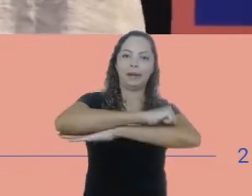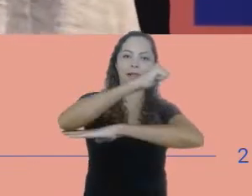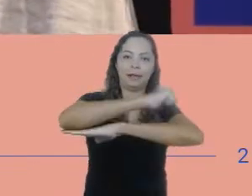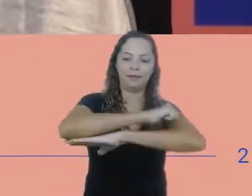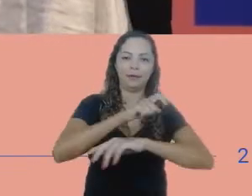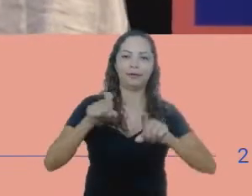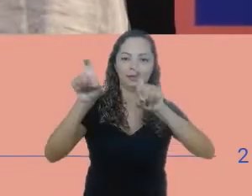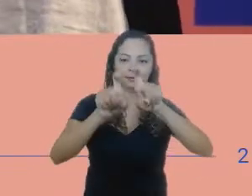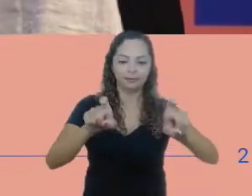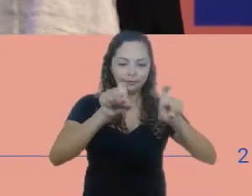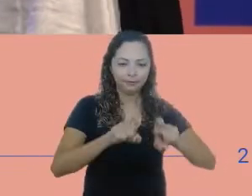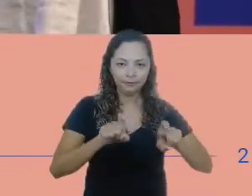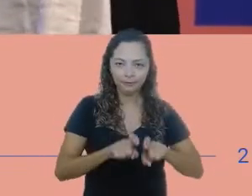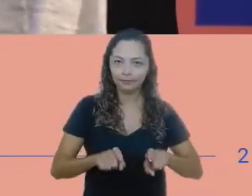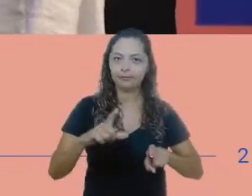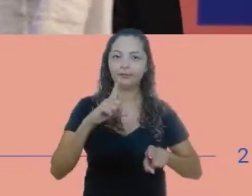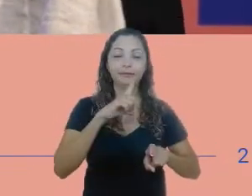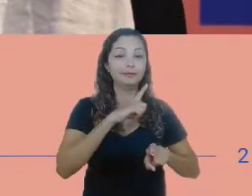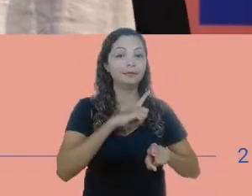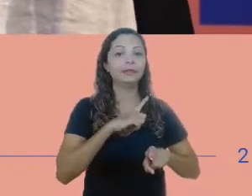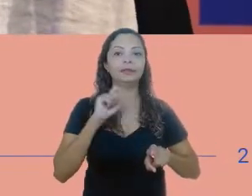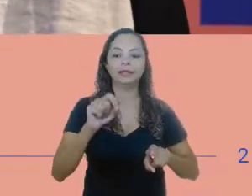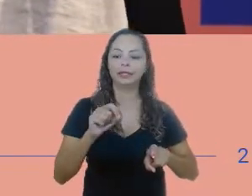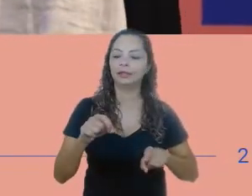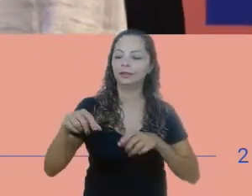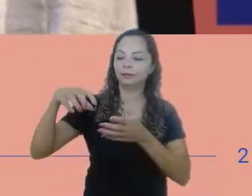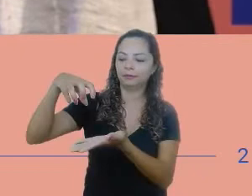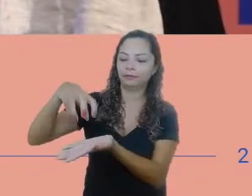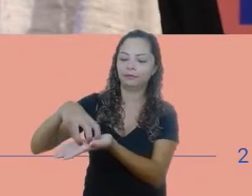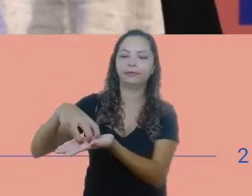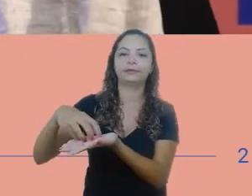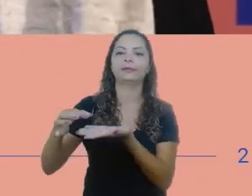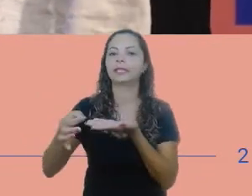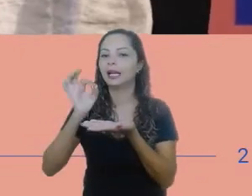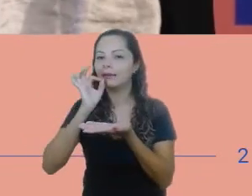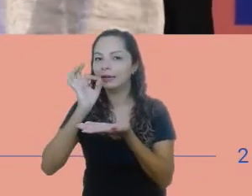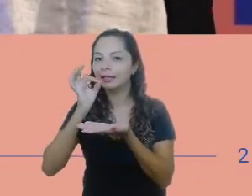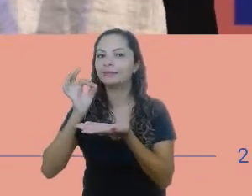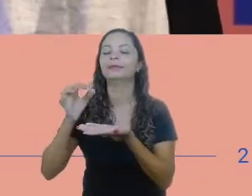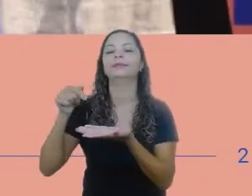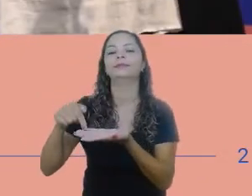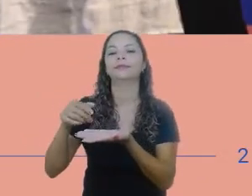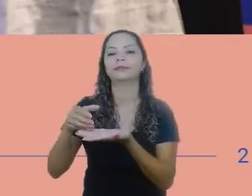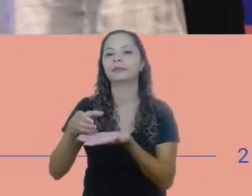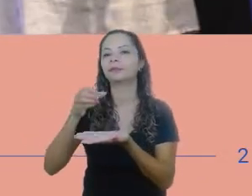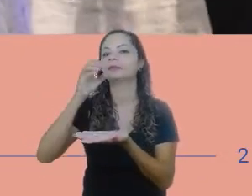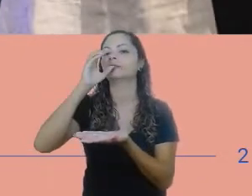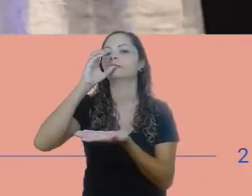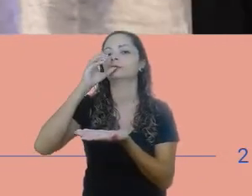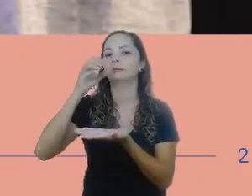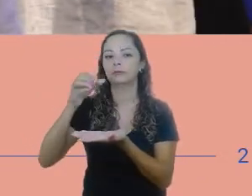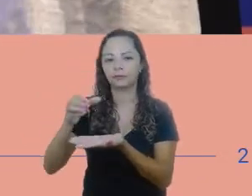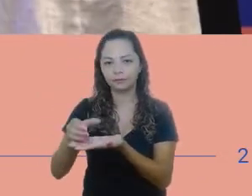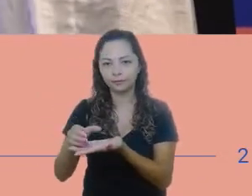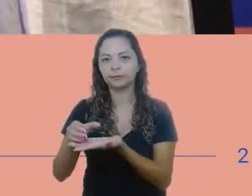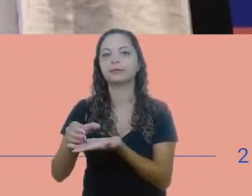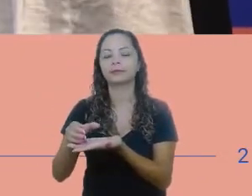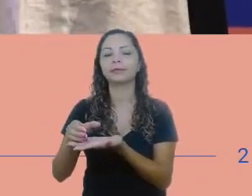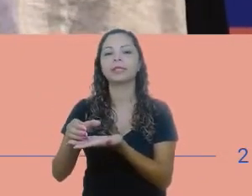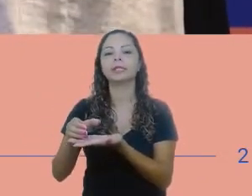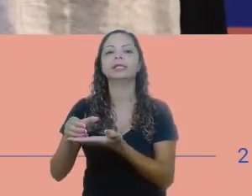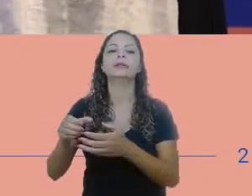cafeterias você entra na primeira pega o seu café bebe seu café escaneia e na próxima você deixa é